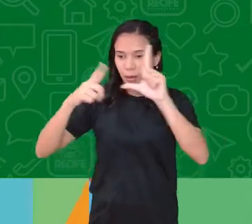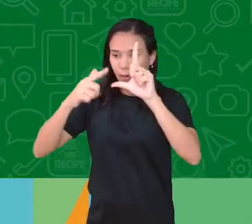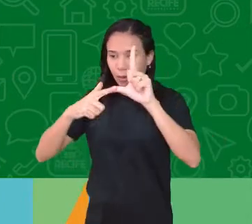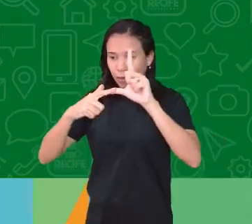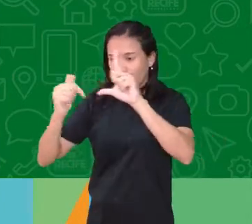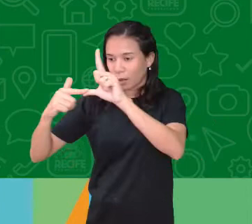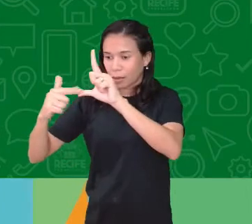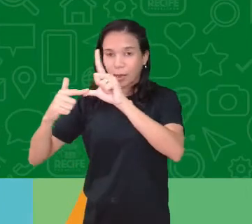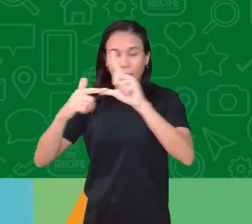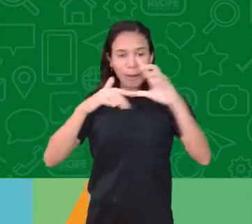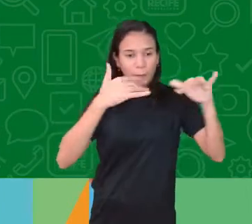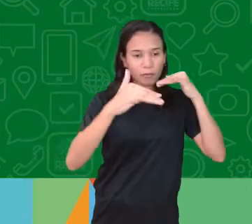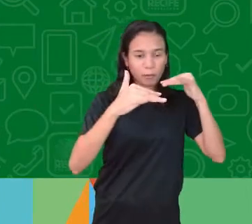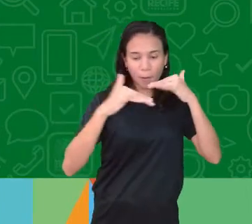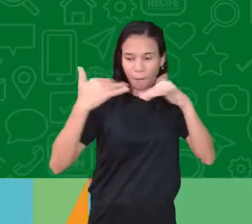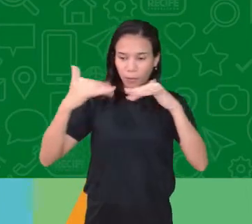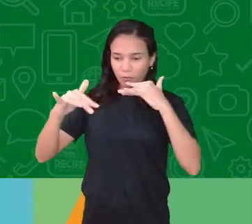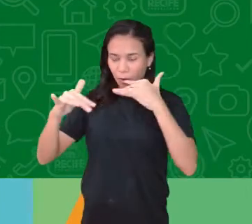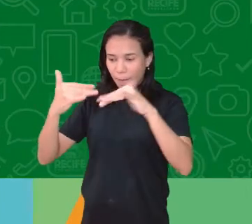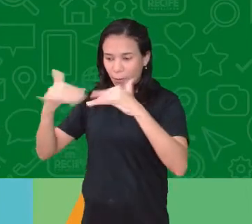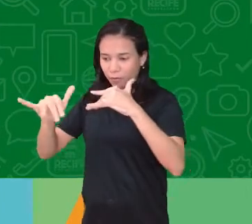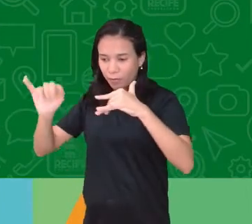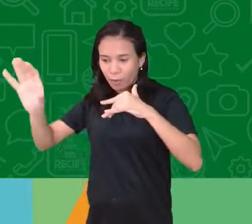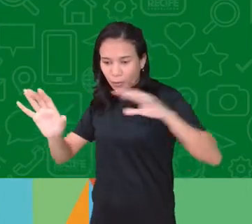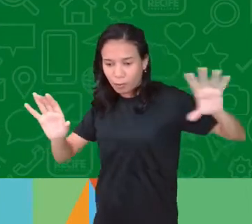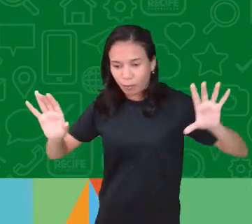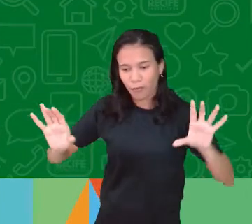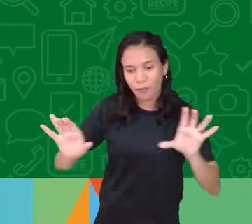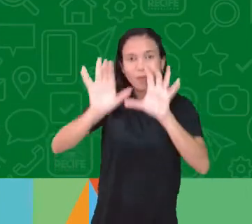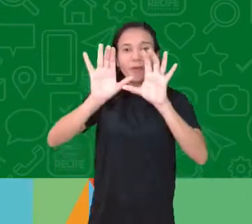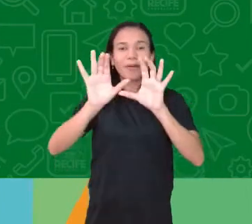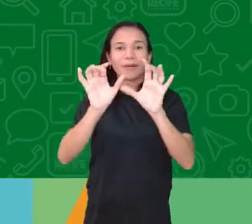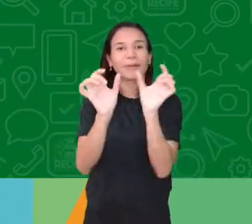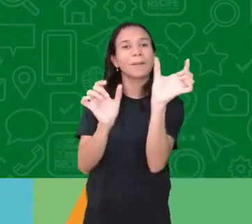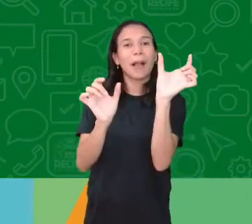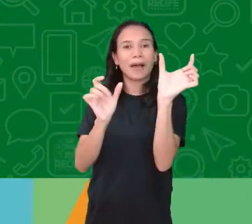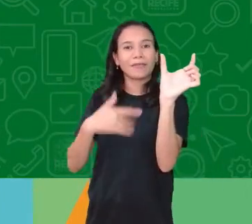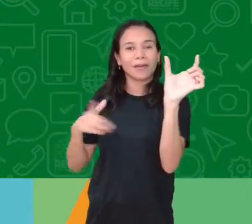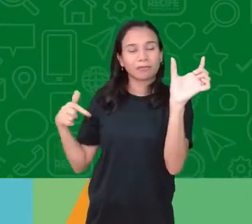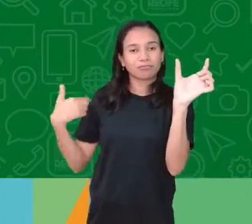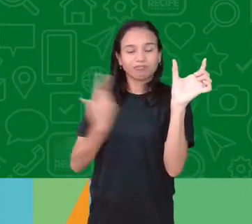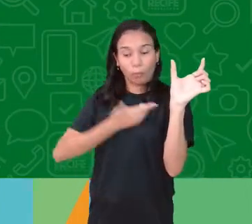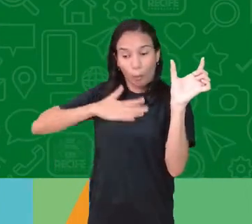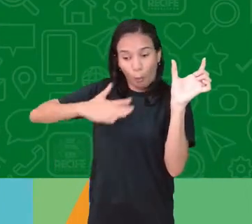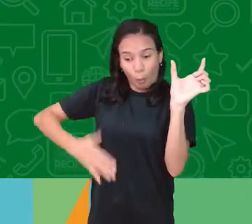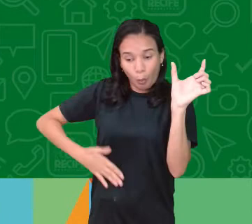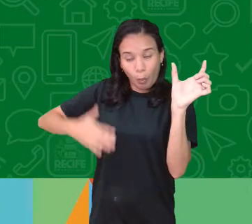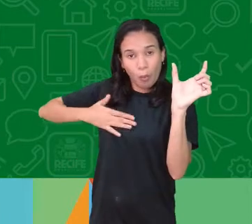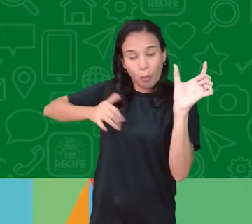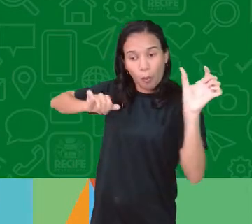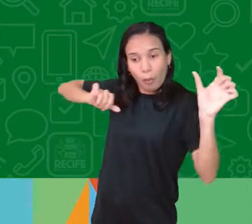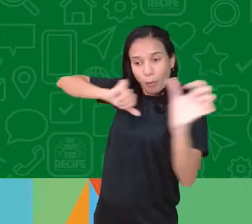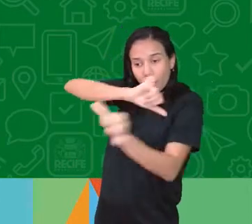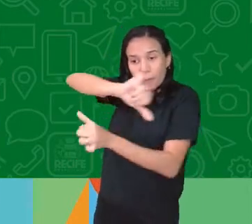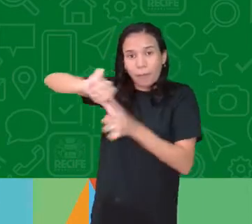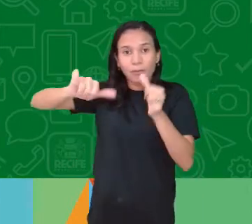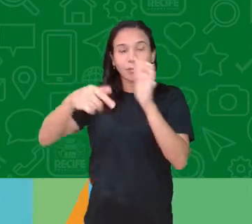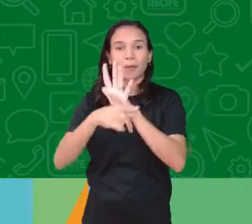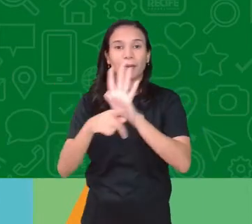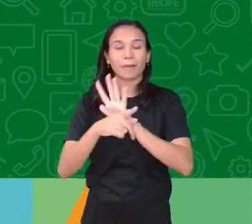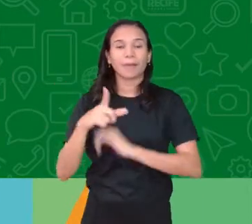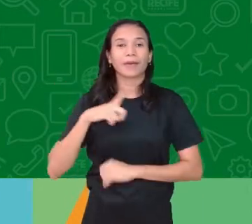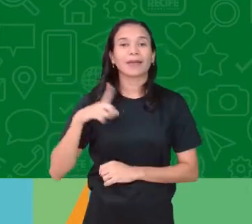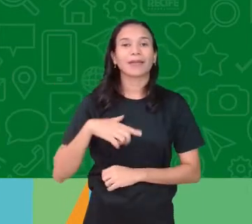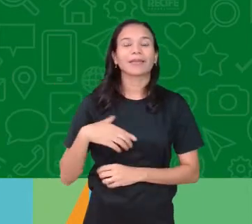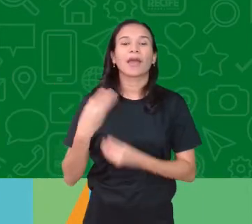assim como eu junto uma letra com a outra, e formo uma palavra. E aí, na coreografia, a gente chama de uma oitava